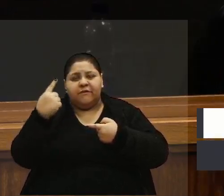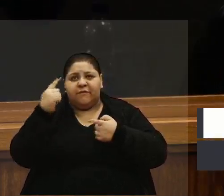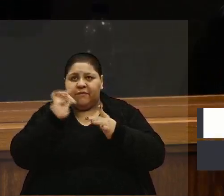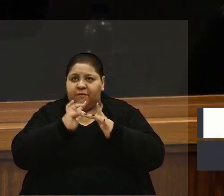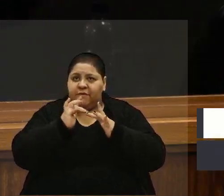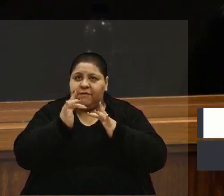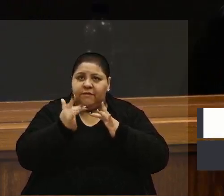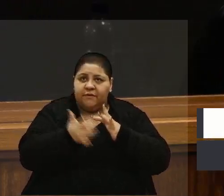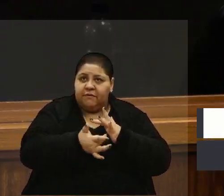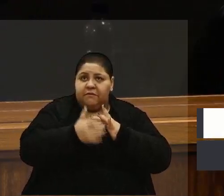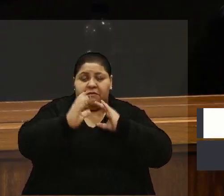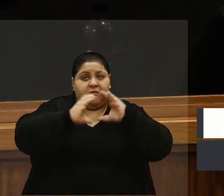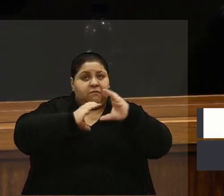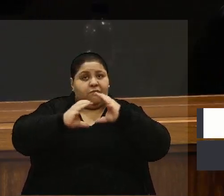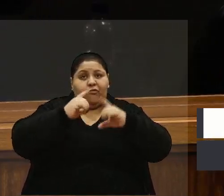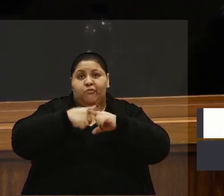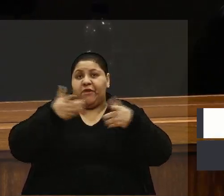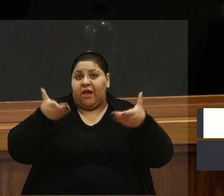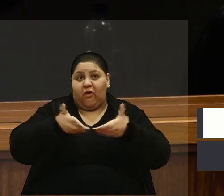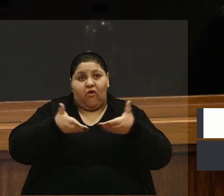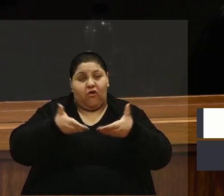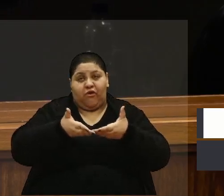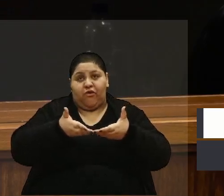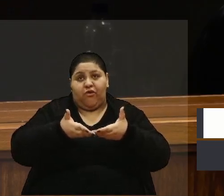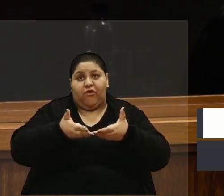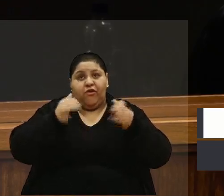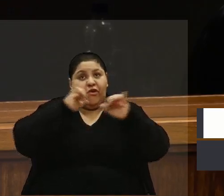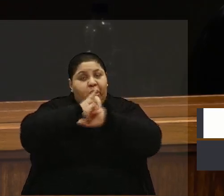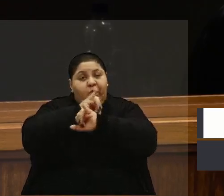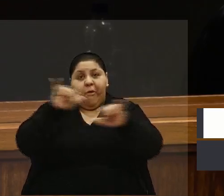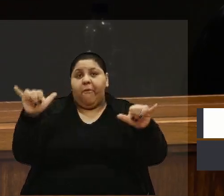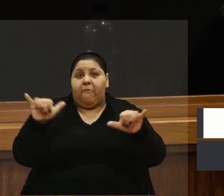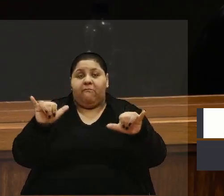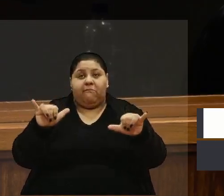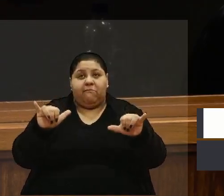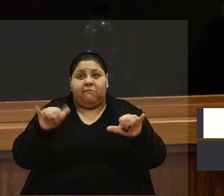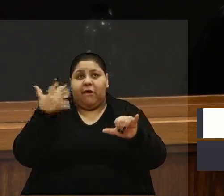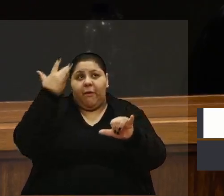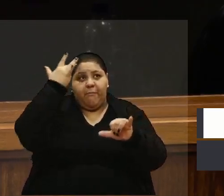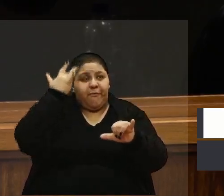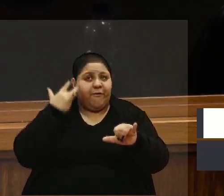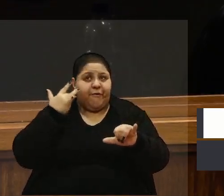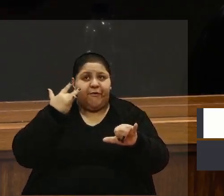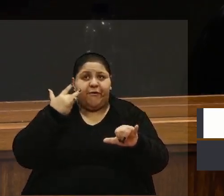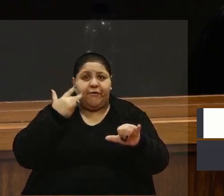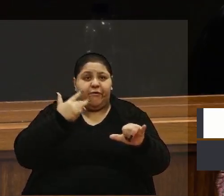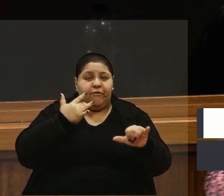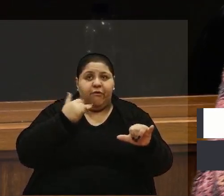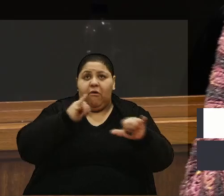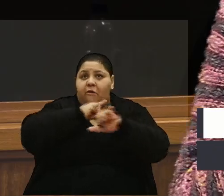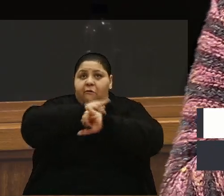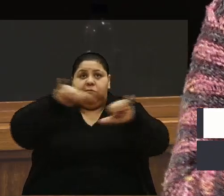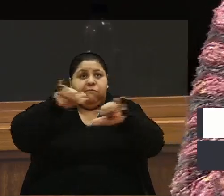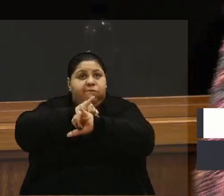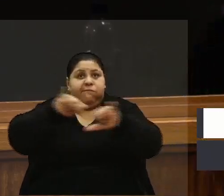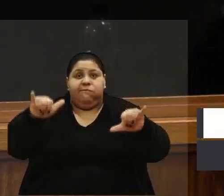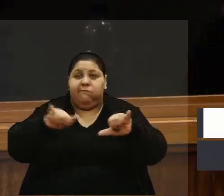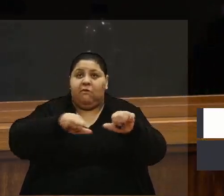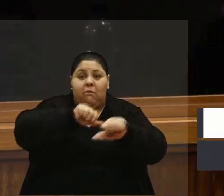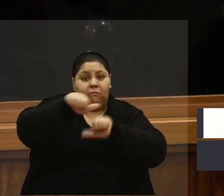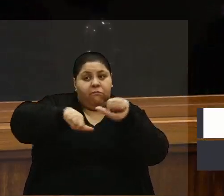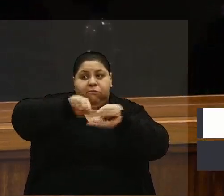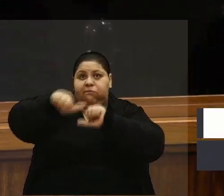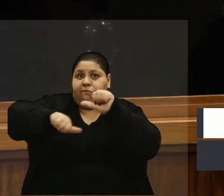lógica da grande imprensa, porque agora é assim, a notícia amanhã, a notícia de ontem vira uma notícia velha, porque